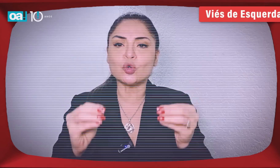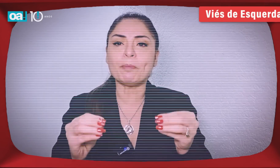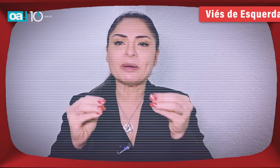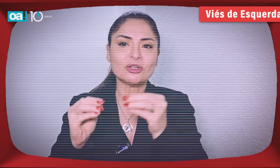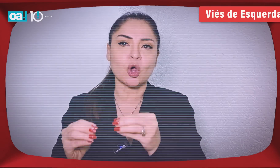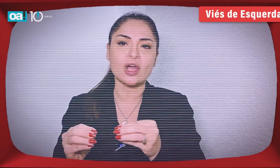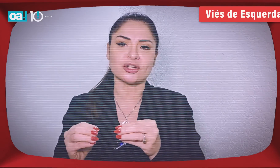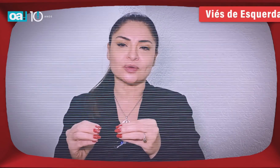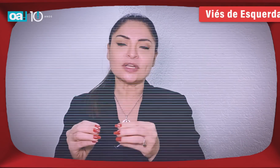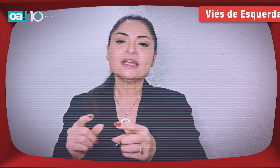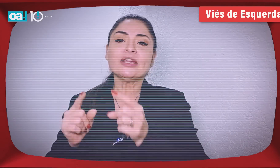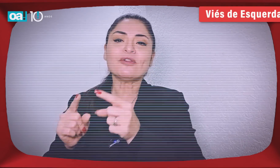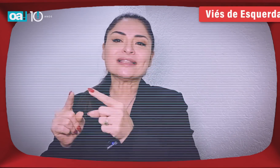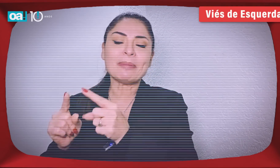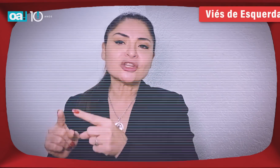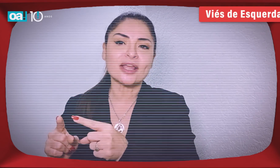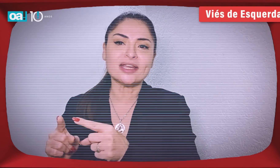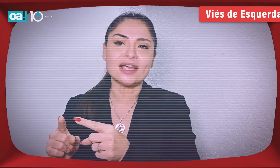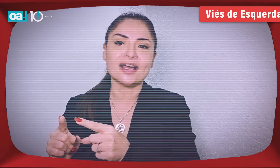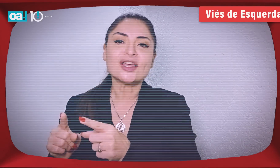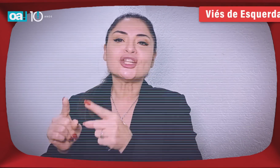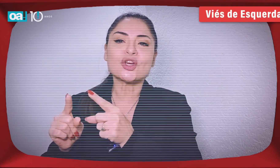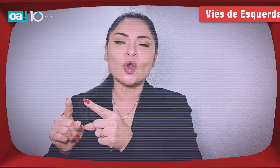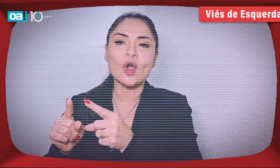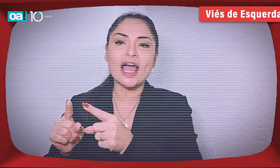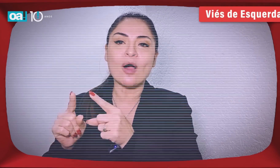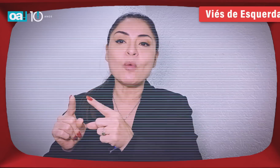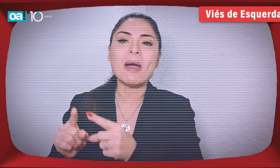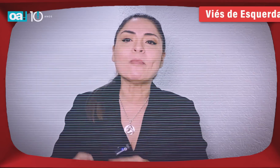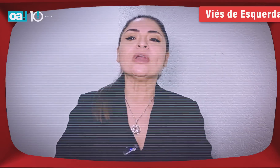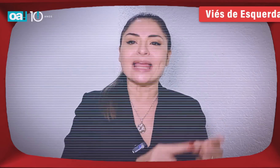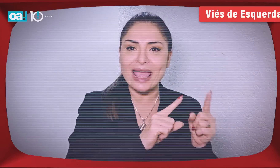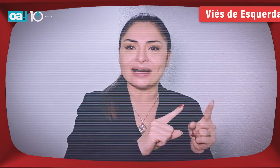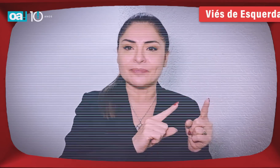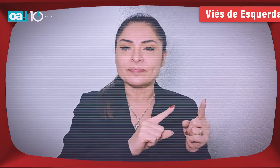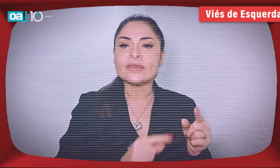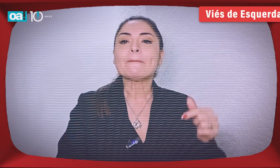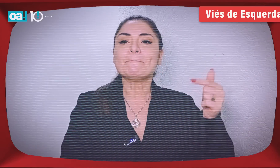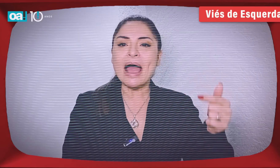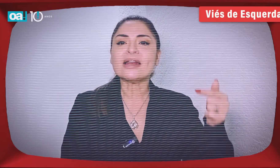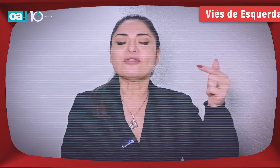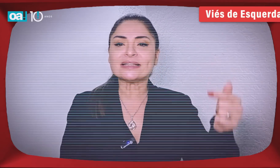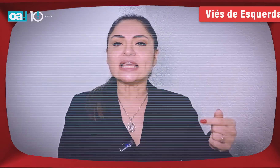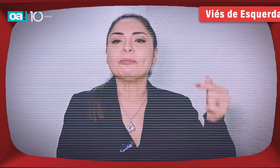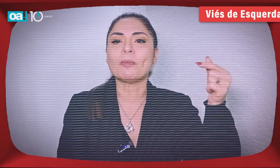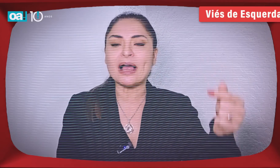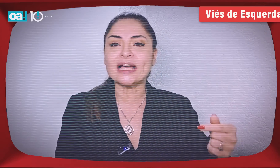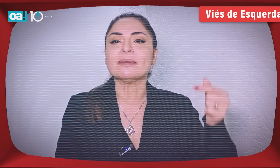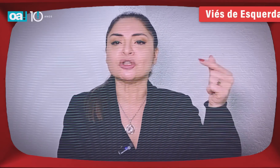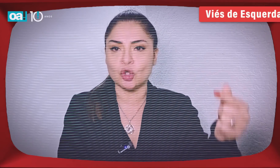É super misógino e fez a baixaria de colocar uma mulher para